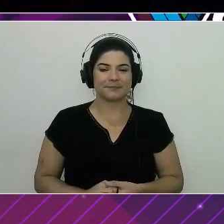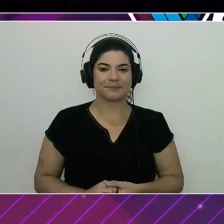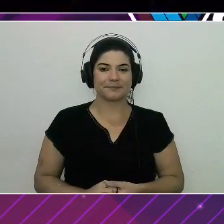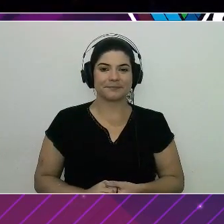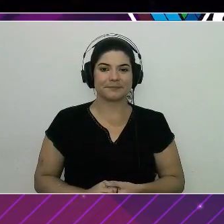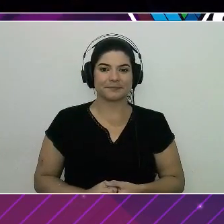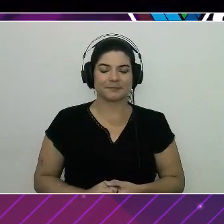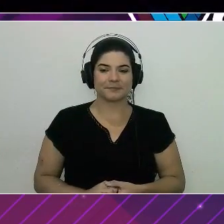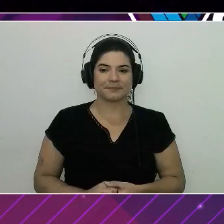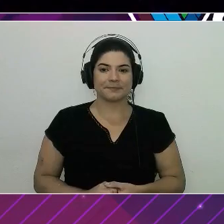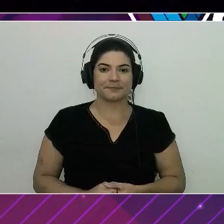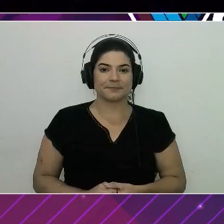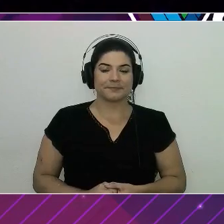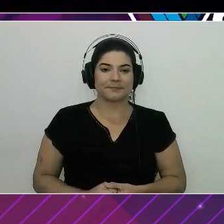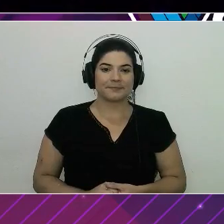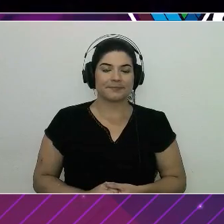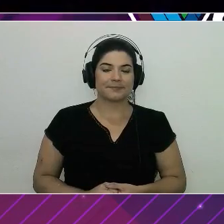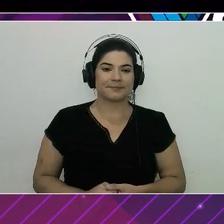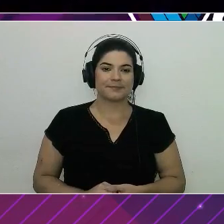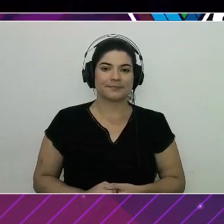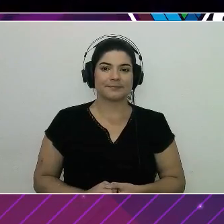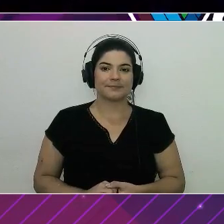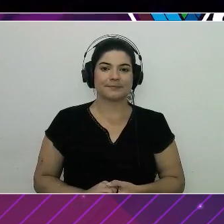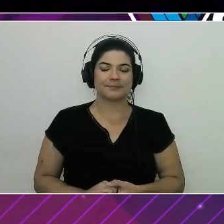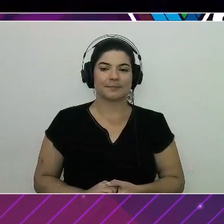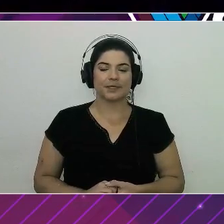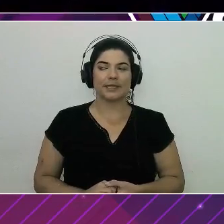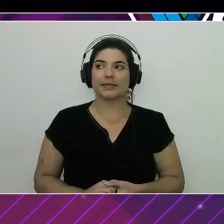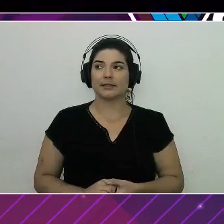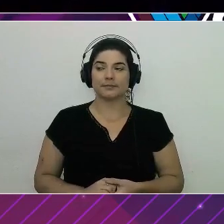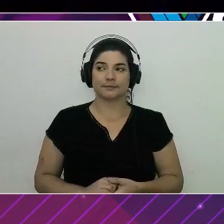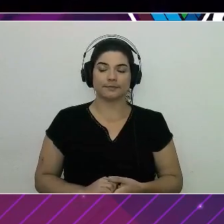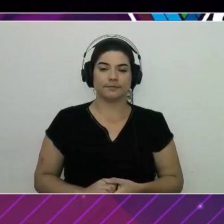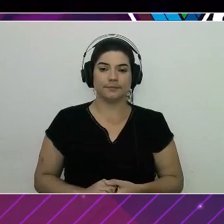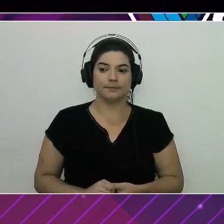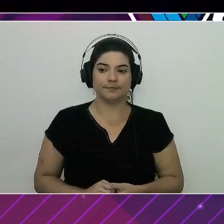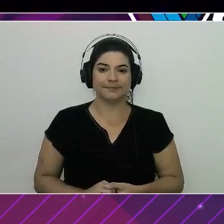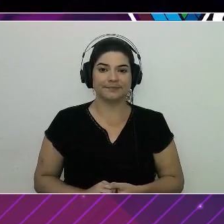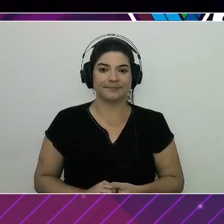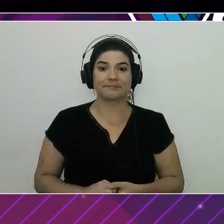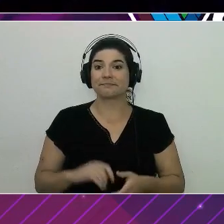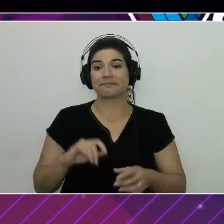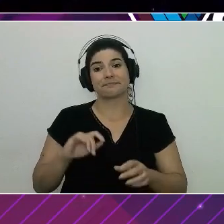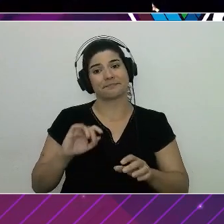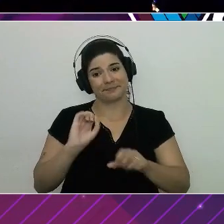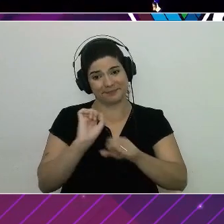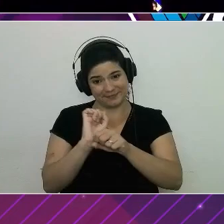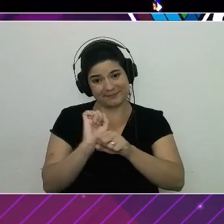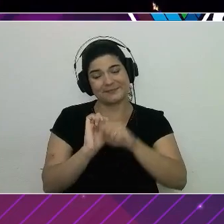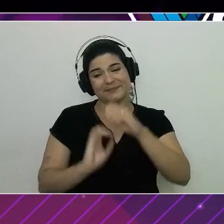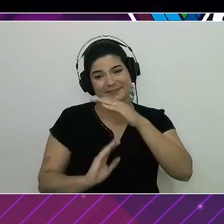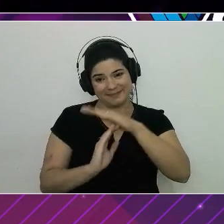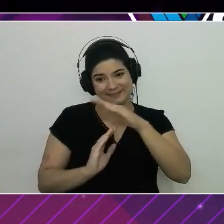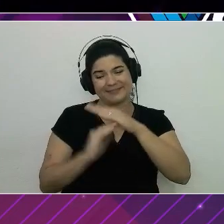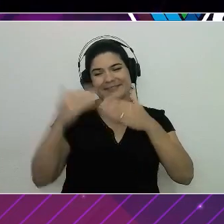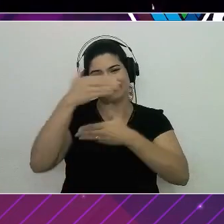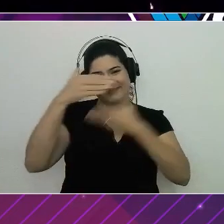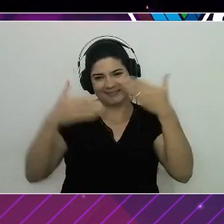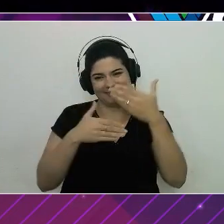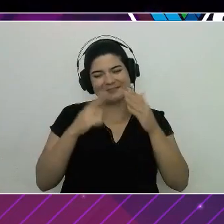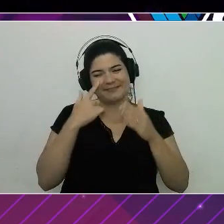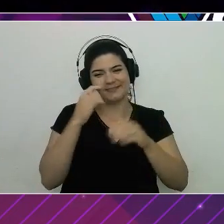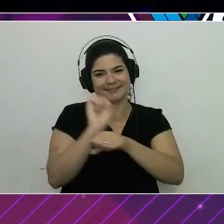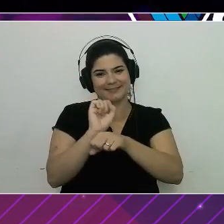Foi um momentinho básico só de eu batalhando contra o passador de slides.